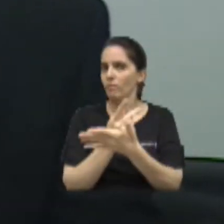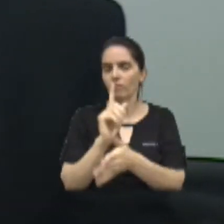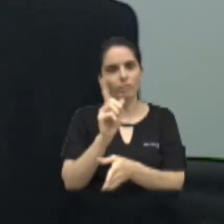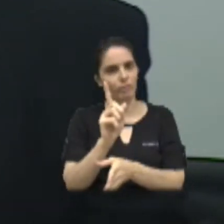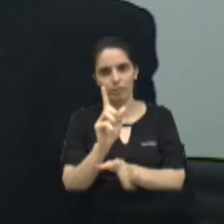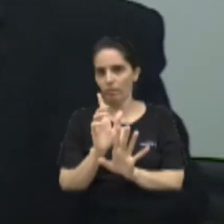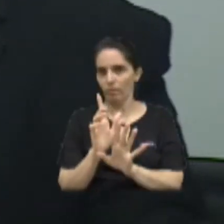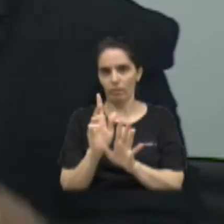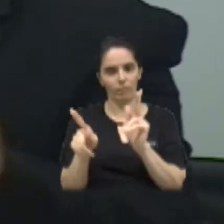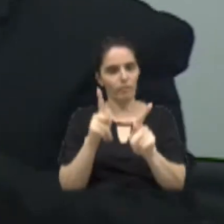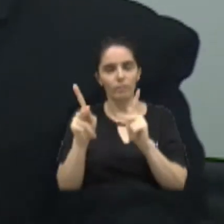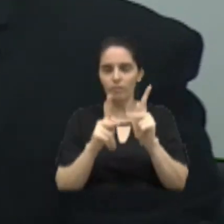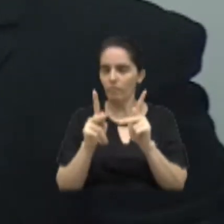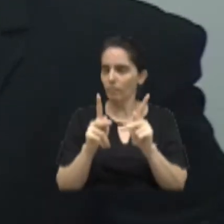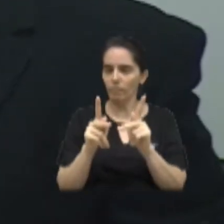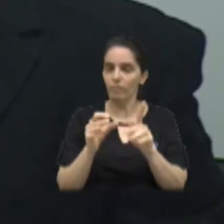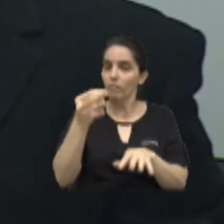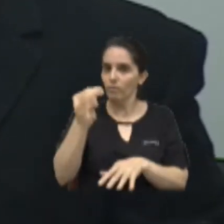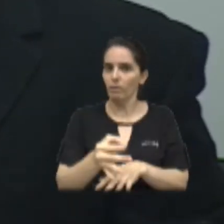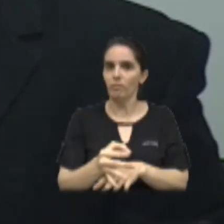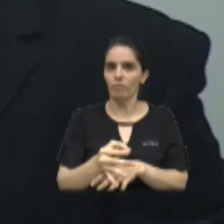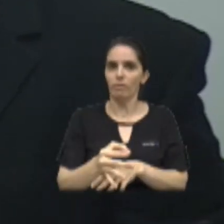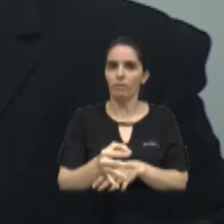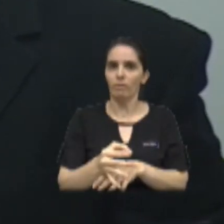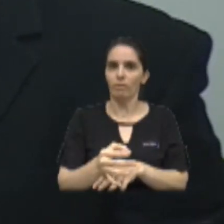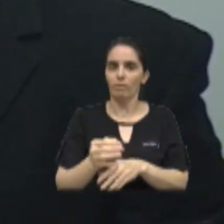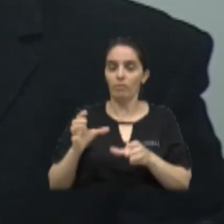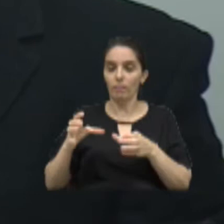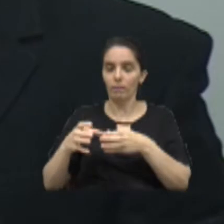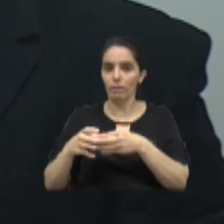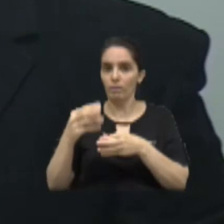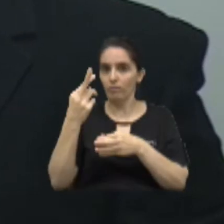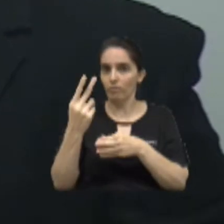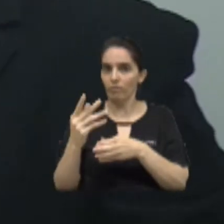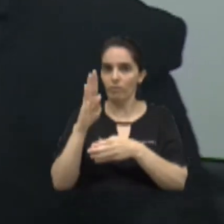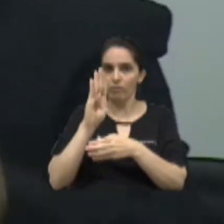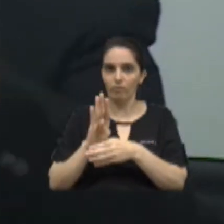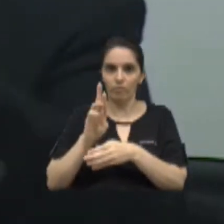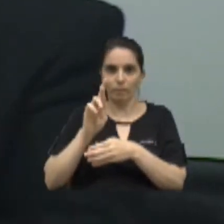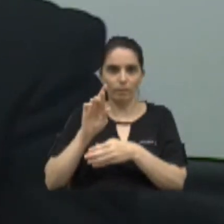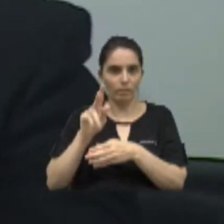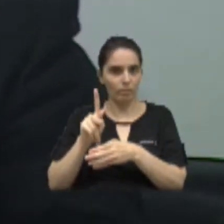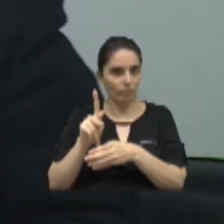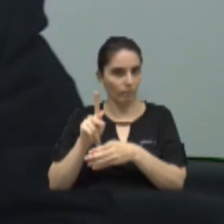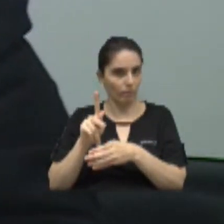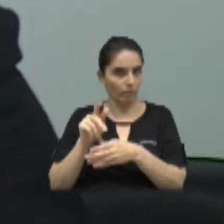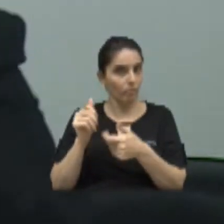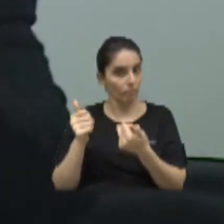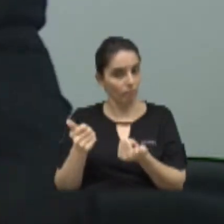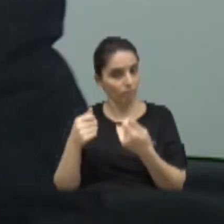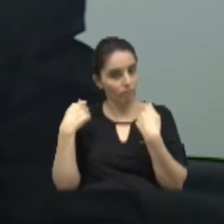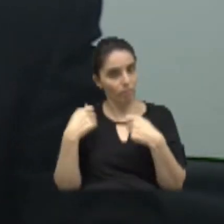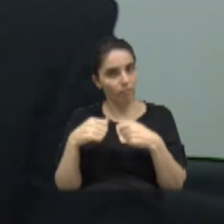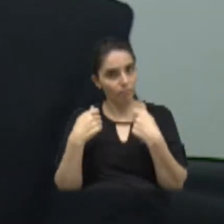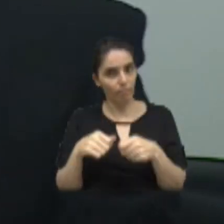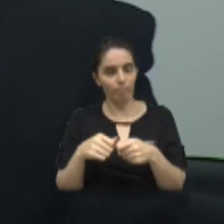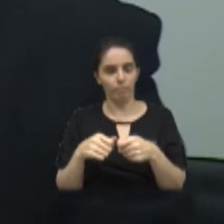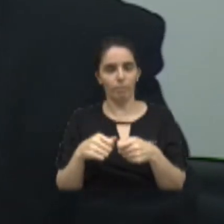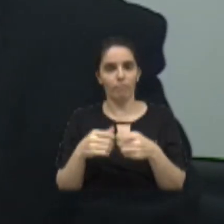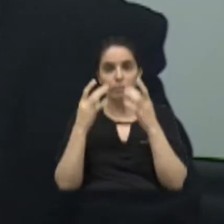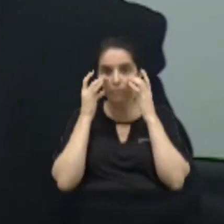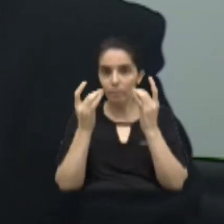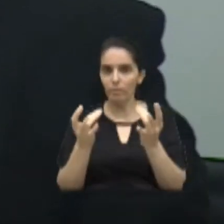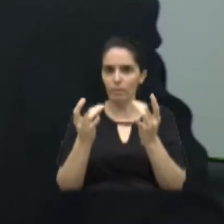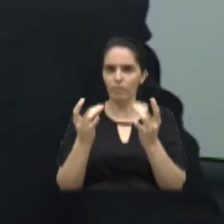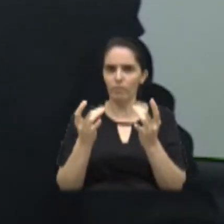Vaguinho, com a comissão que nós estamos tratando da BRK também. Então, é difícil a gente sempre culpar a